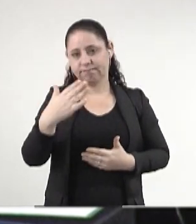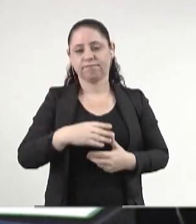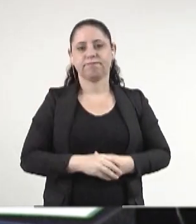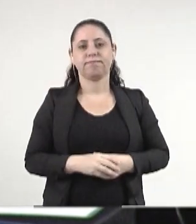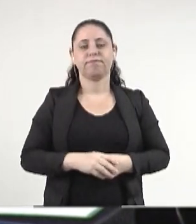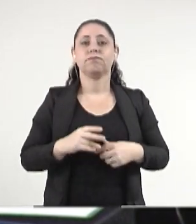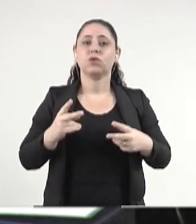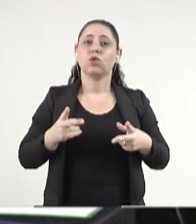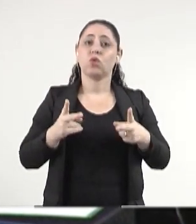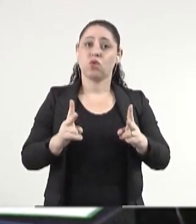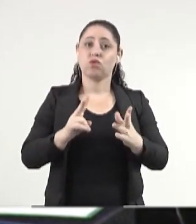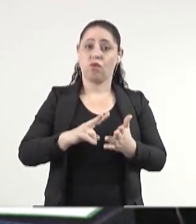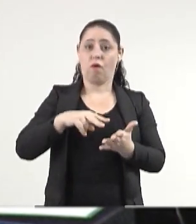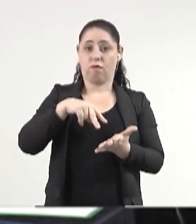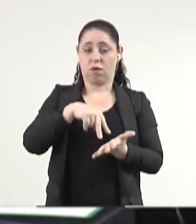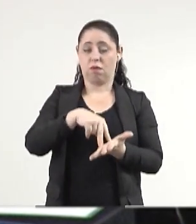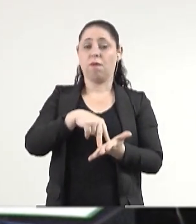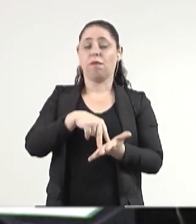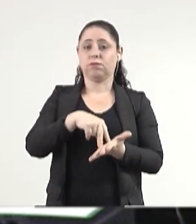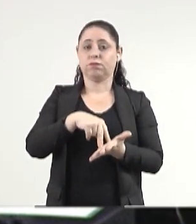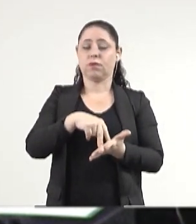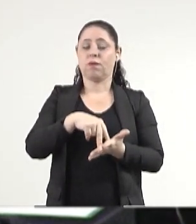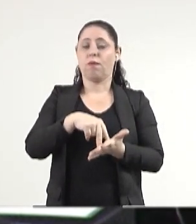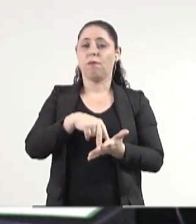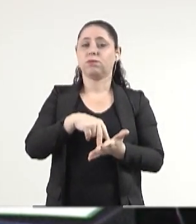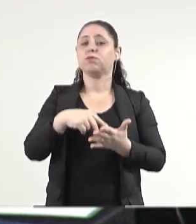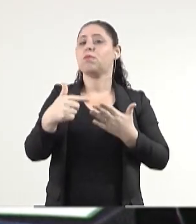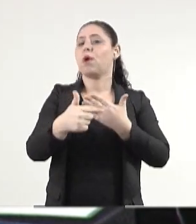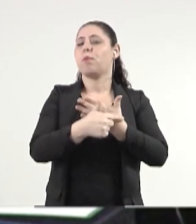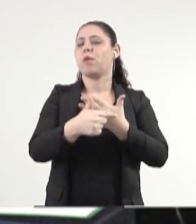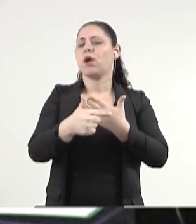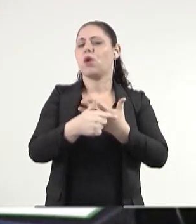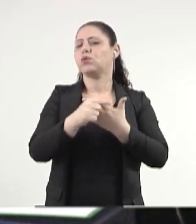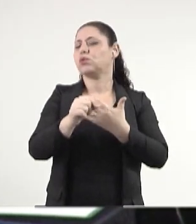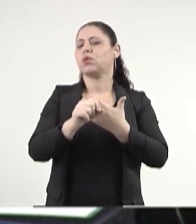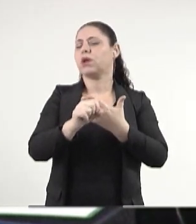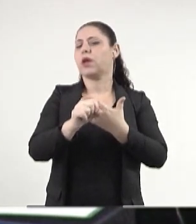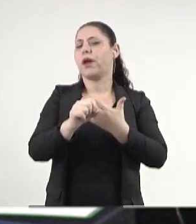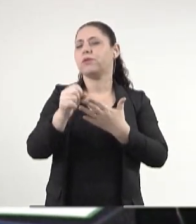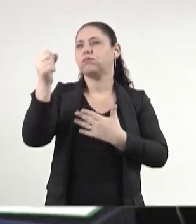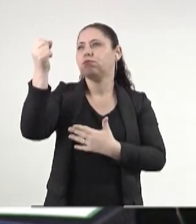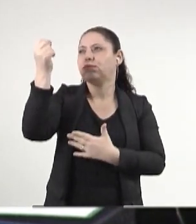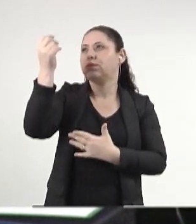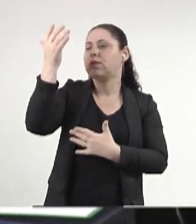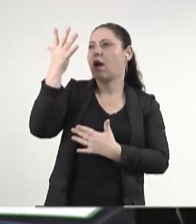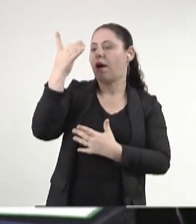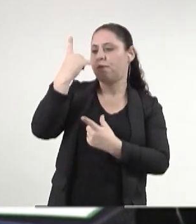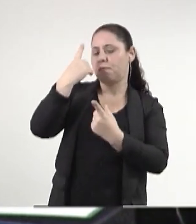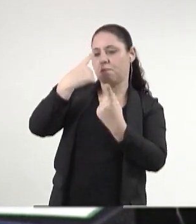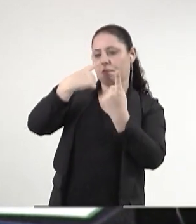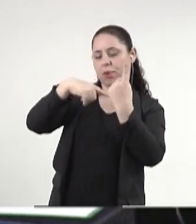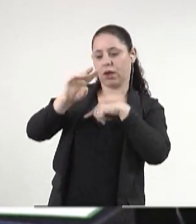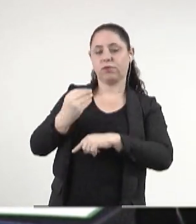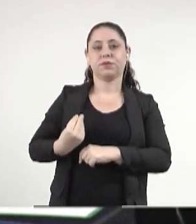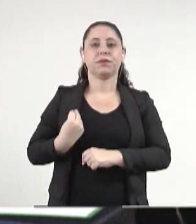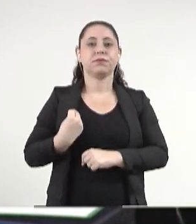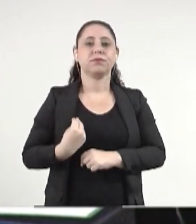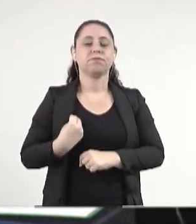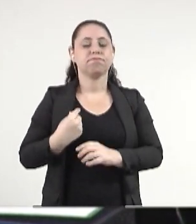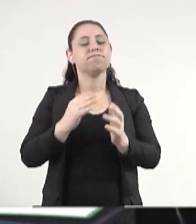obrigado. Continuamos firmes na missão tão nobre de iluminar mentes e transformar